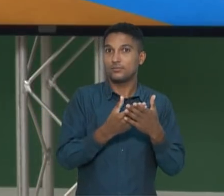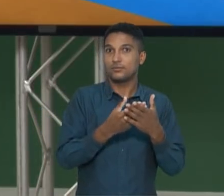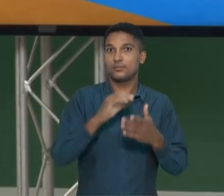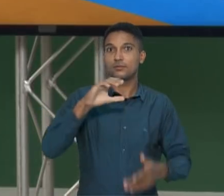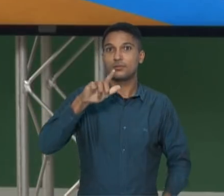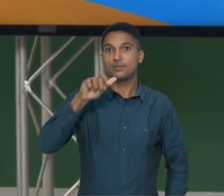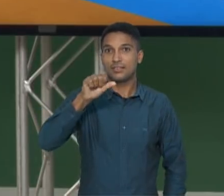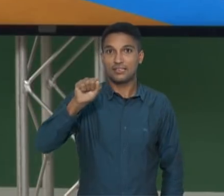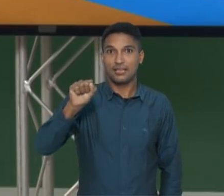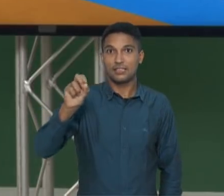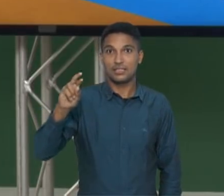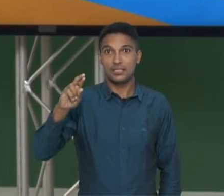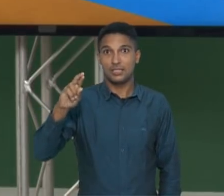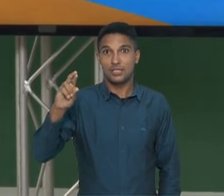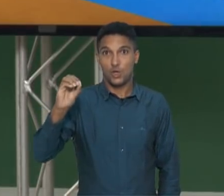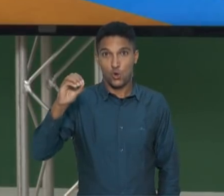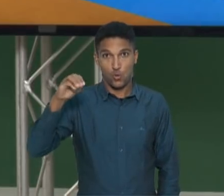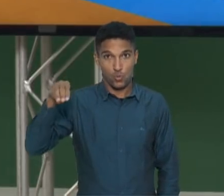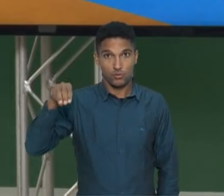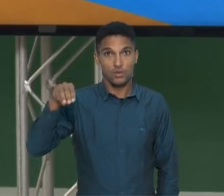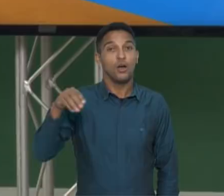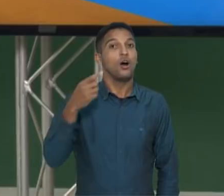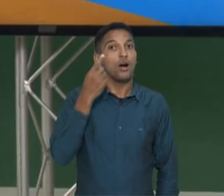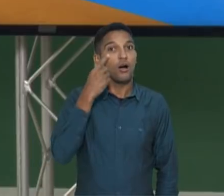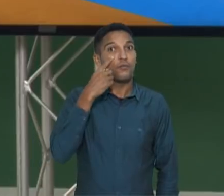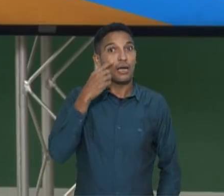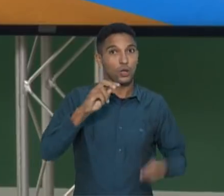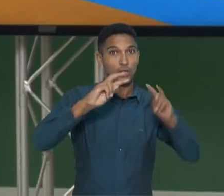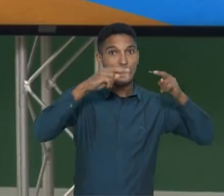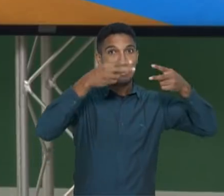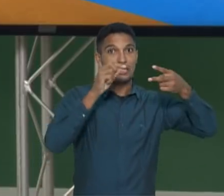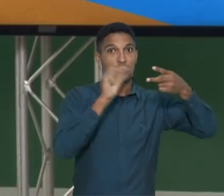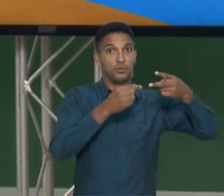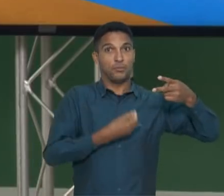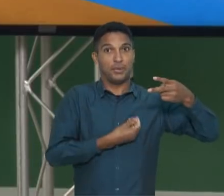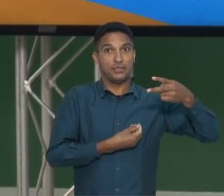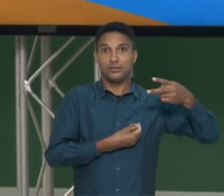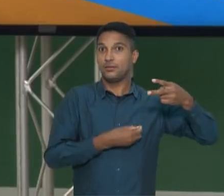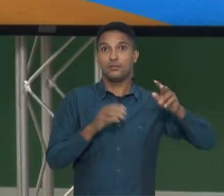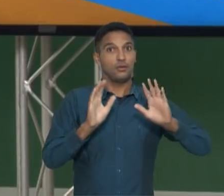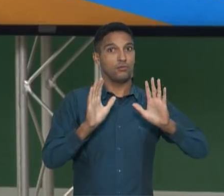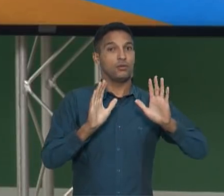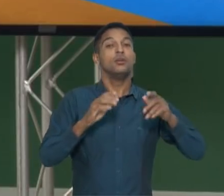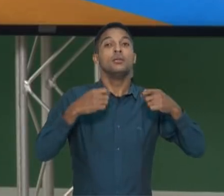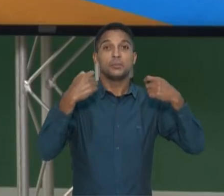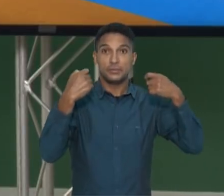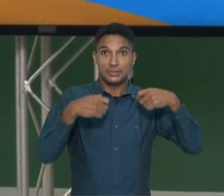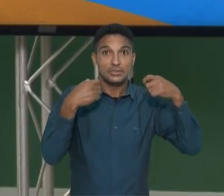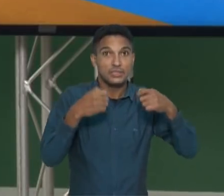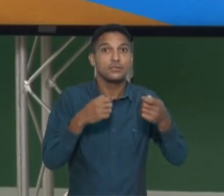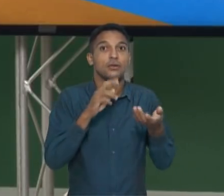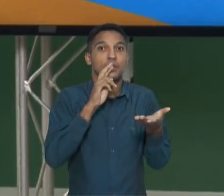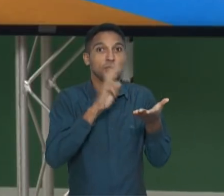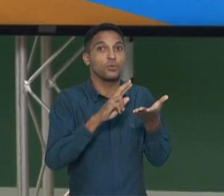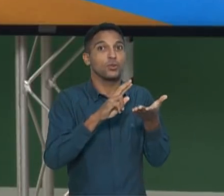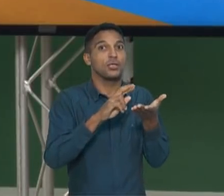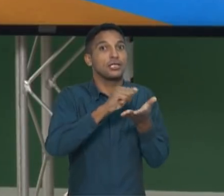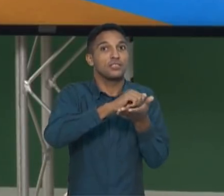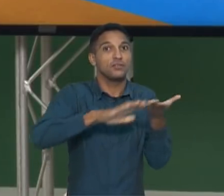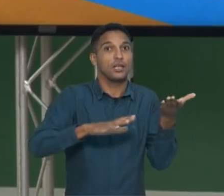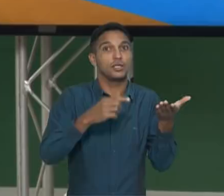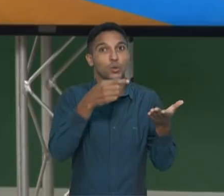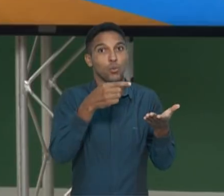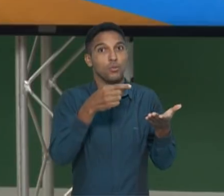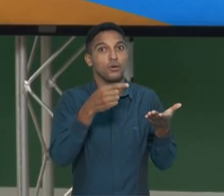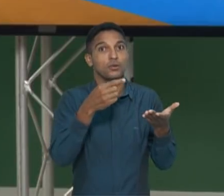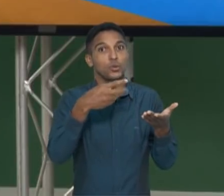link, houve uma alteração, né? Vocês têm que responder ali a um formulário com uma, duas questões de múltipla escolha, e aí sim validar a